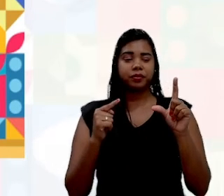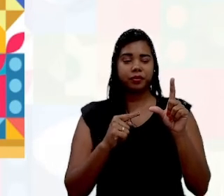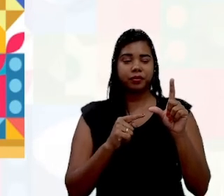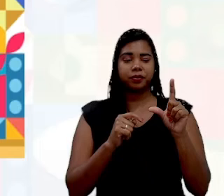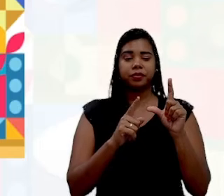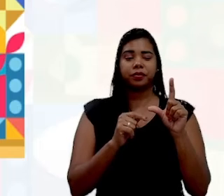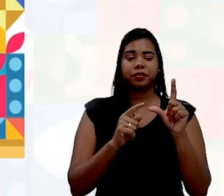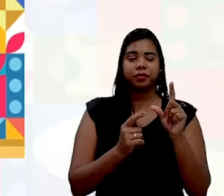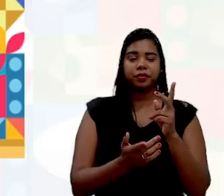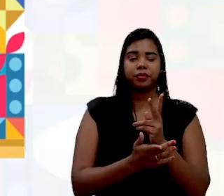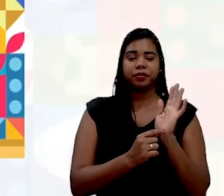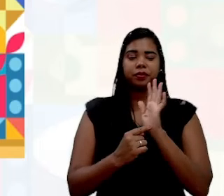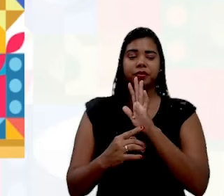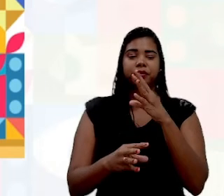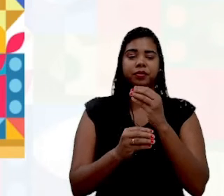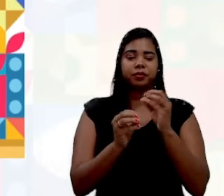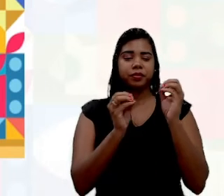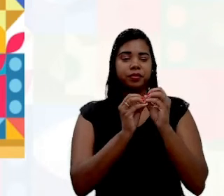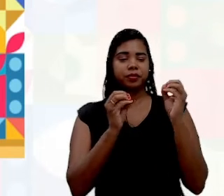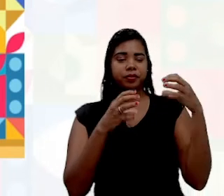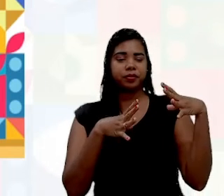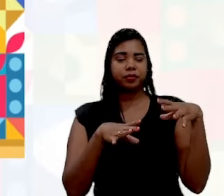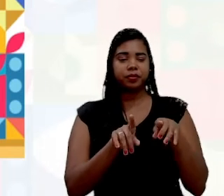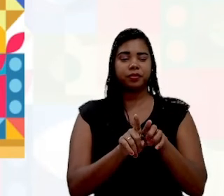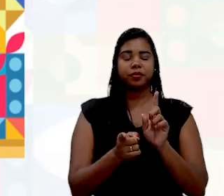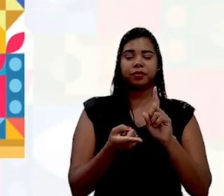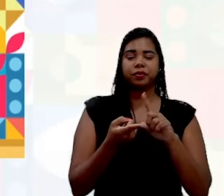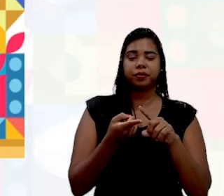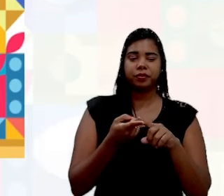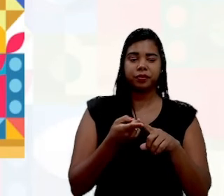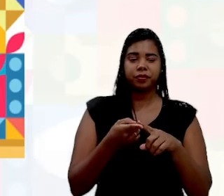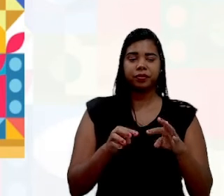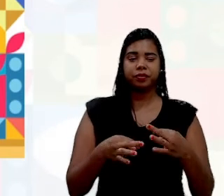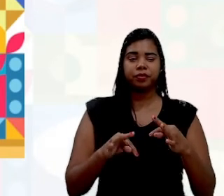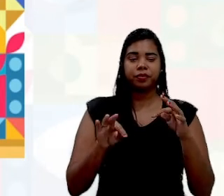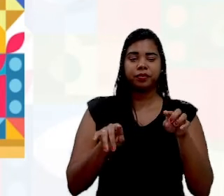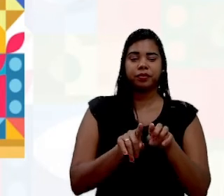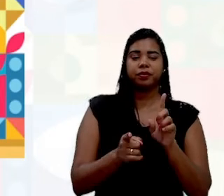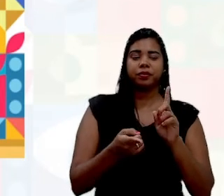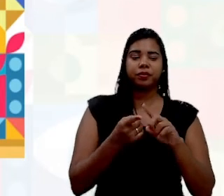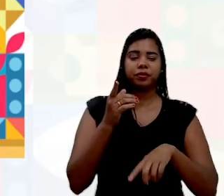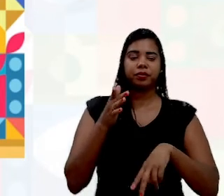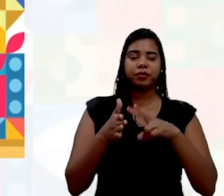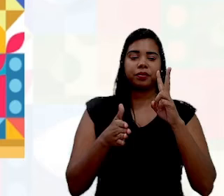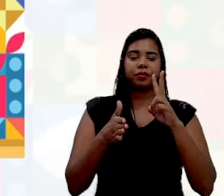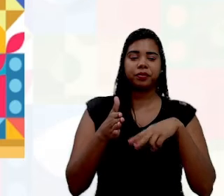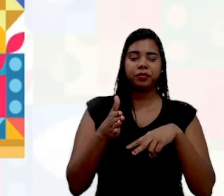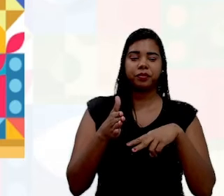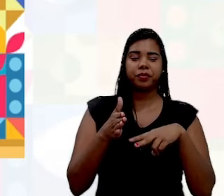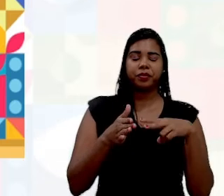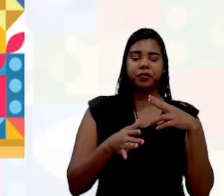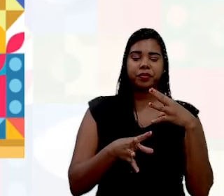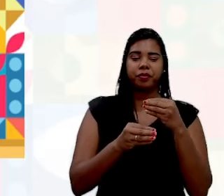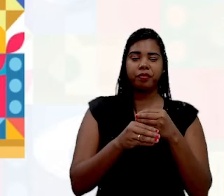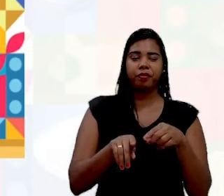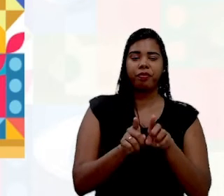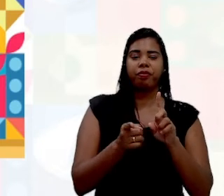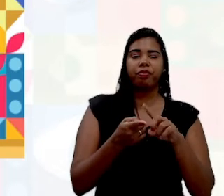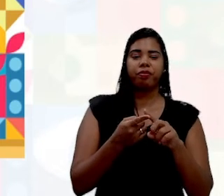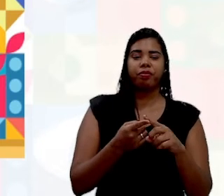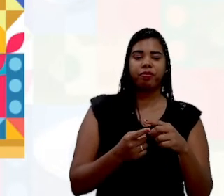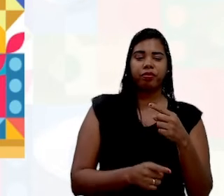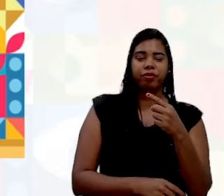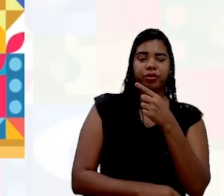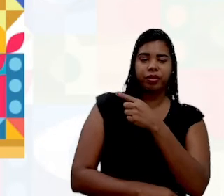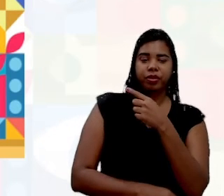C de create, né, de criação, né, R de read, né, que é a leitura, U de update, né, de